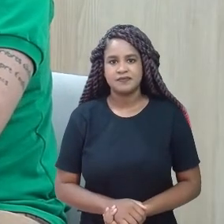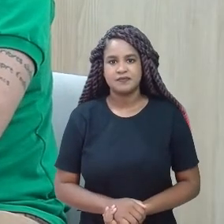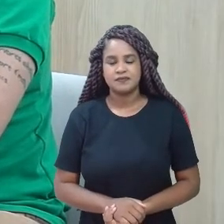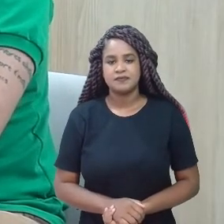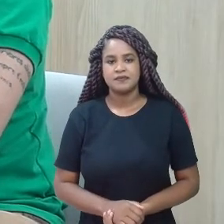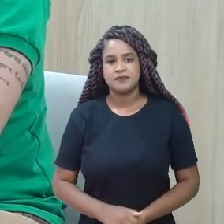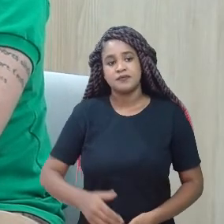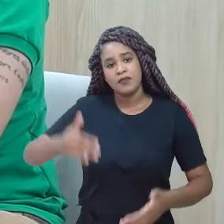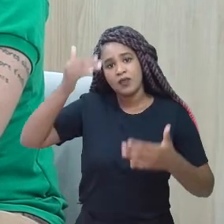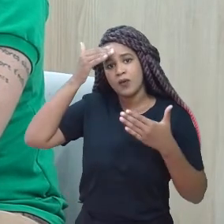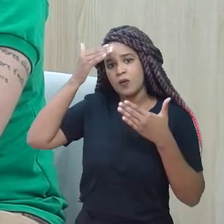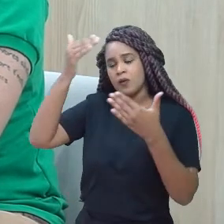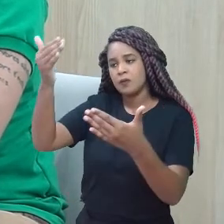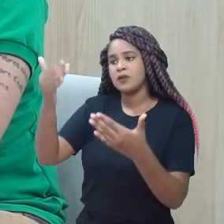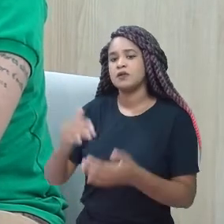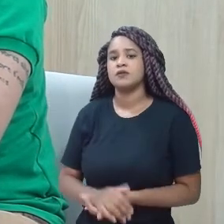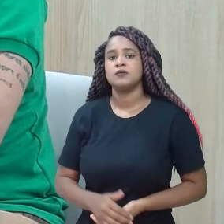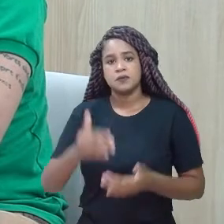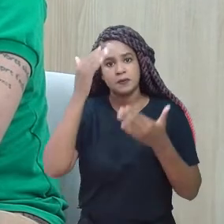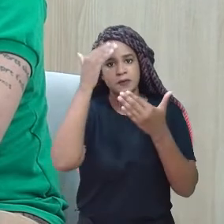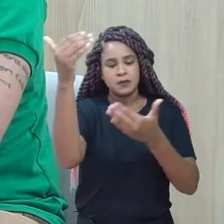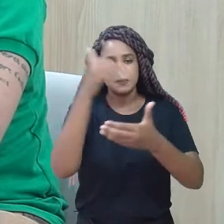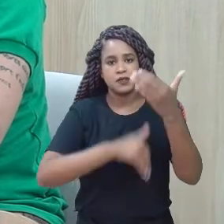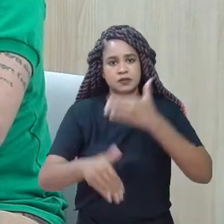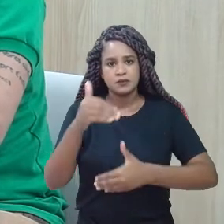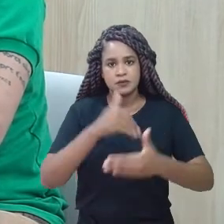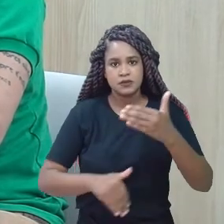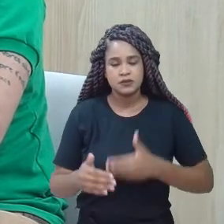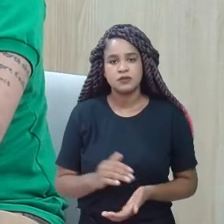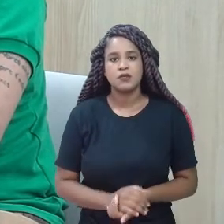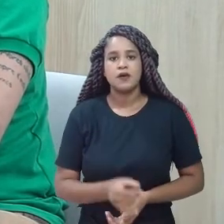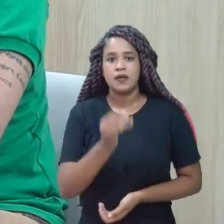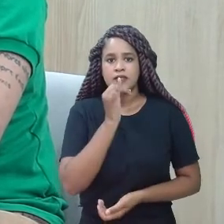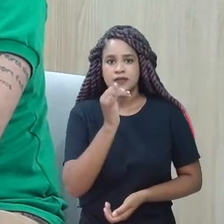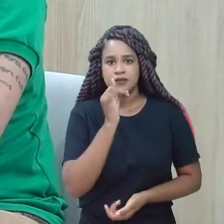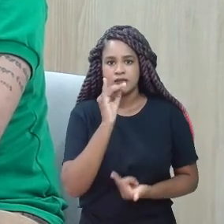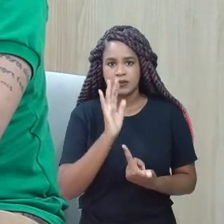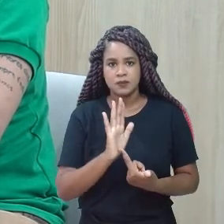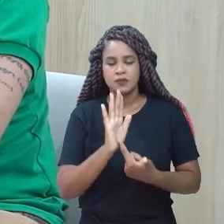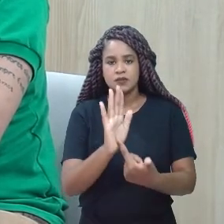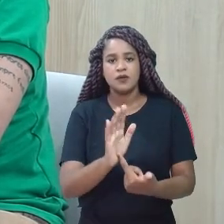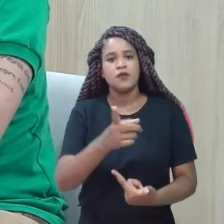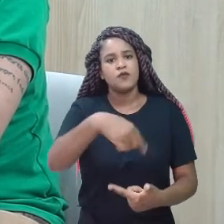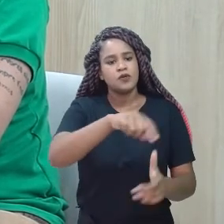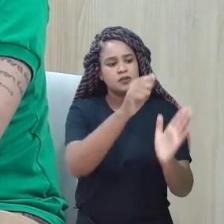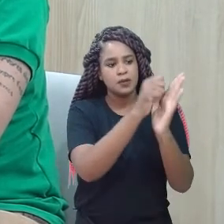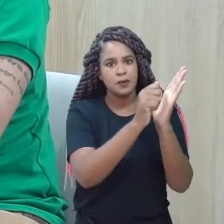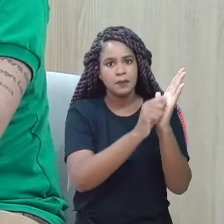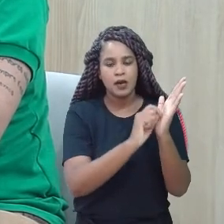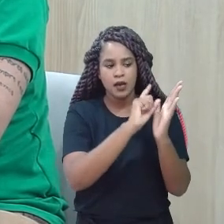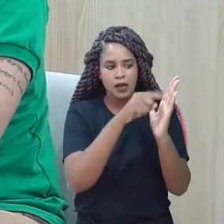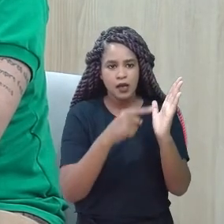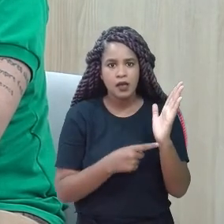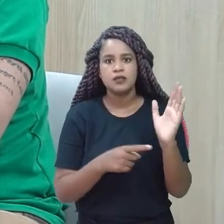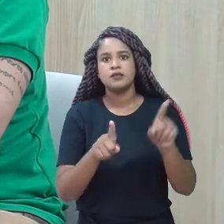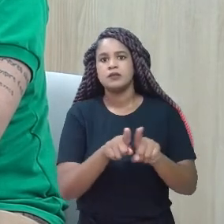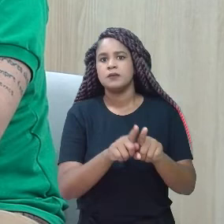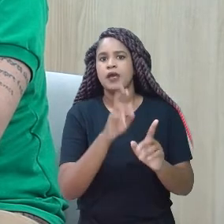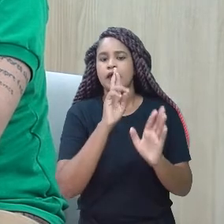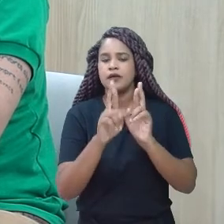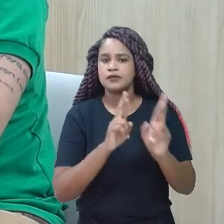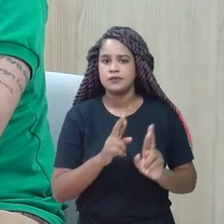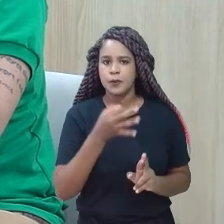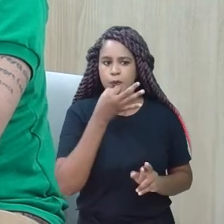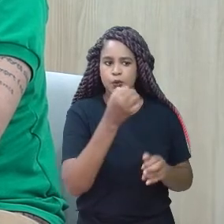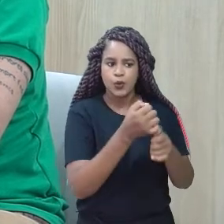Valeu, Briane. Muito obrigado pela participação. Eu coloquei aqui os exemplos e estou dizendo a eles, Briane, que anotem no caderno, tá certo? Mandem suas respostas pelo